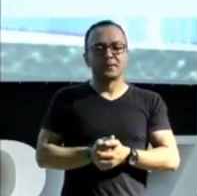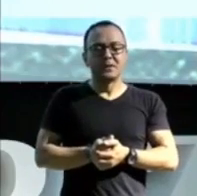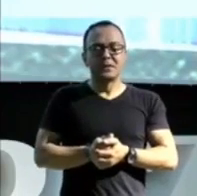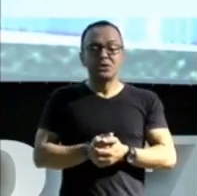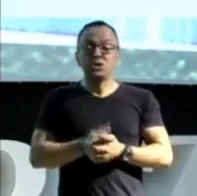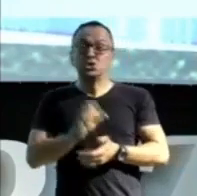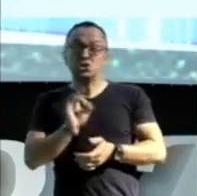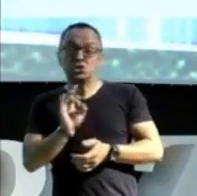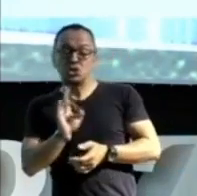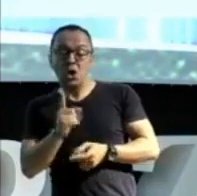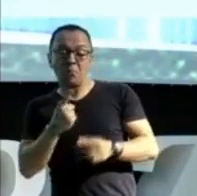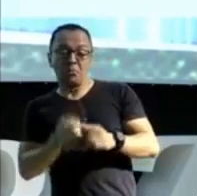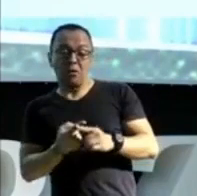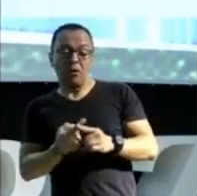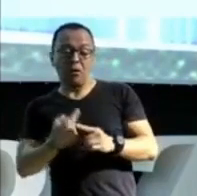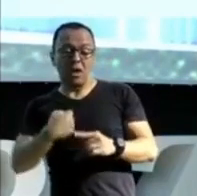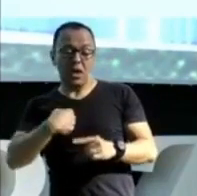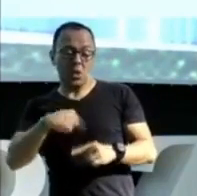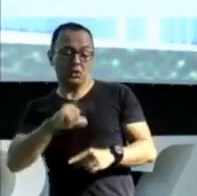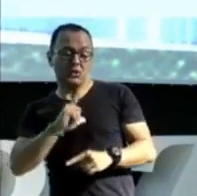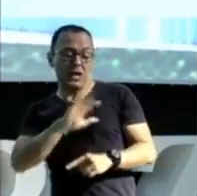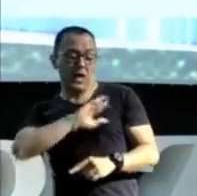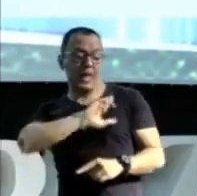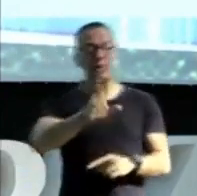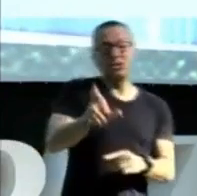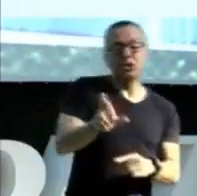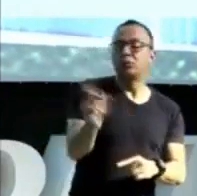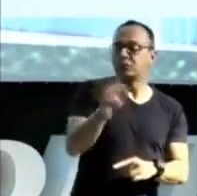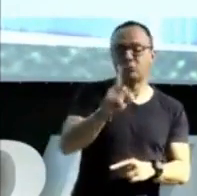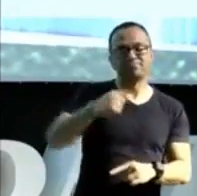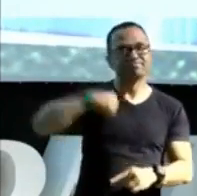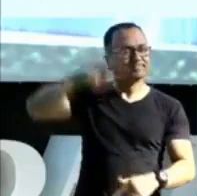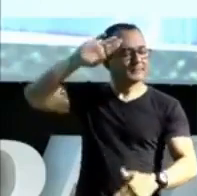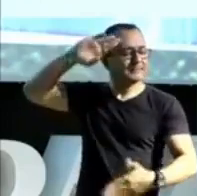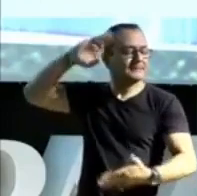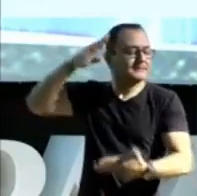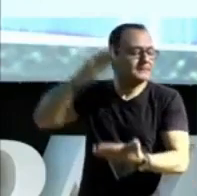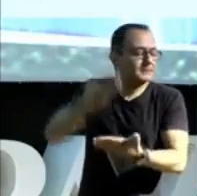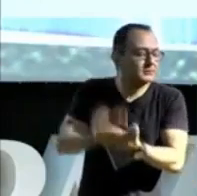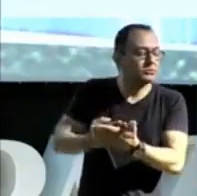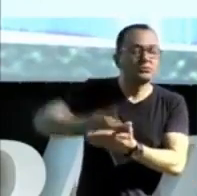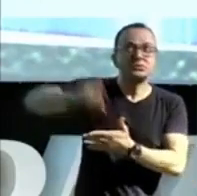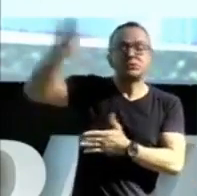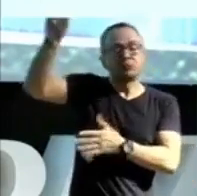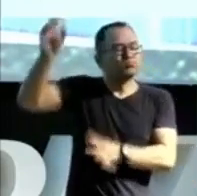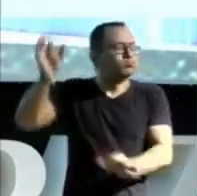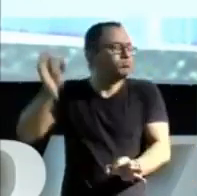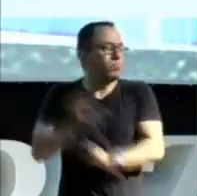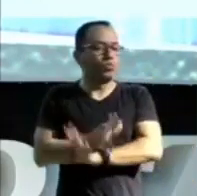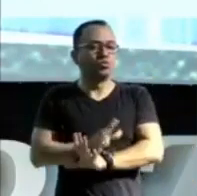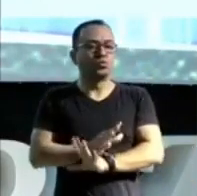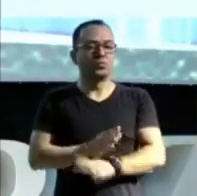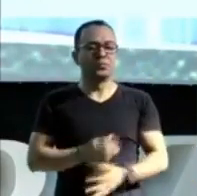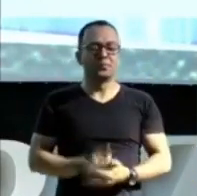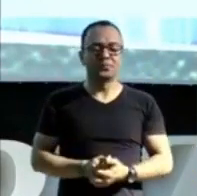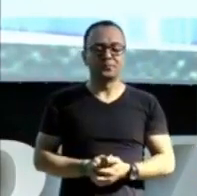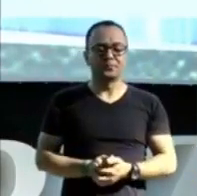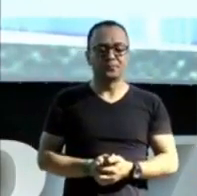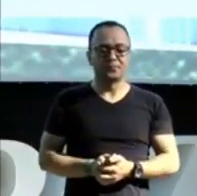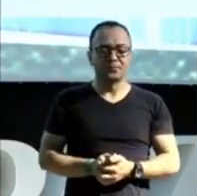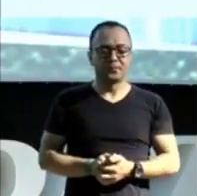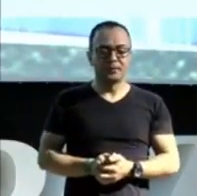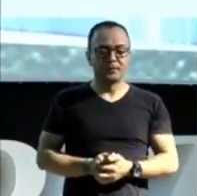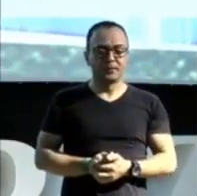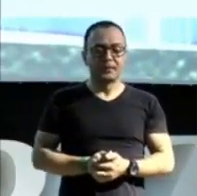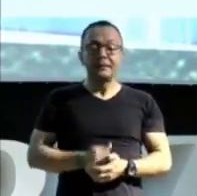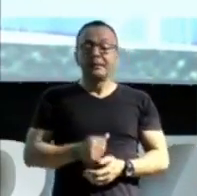Certeza que ultrapassa os limites das crenças religiosas. Onde